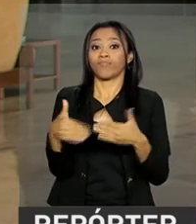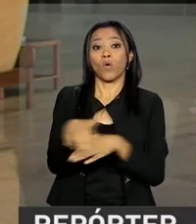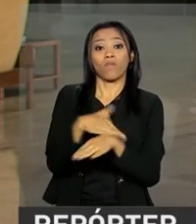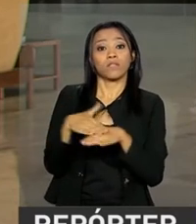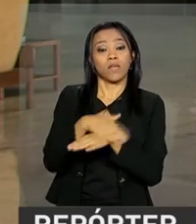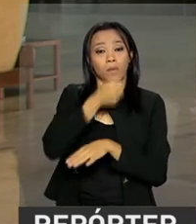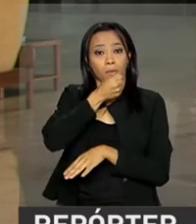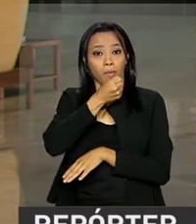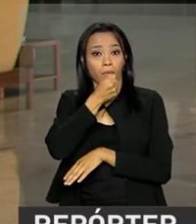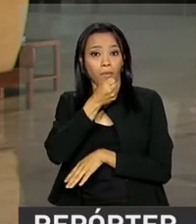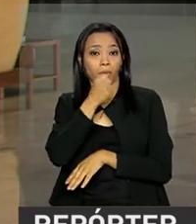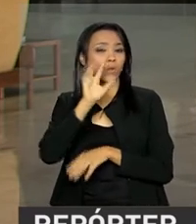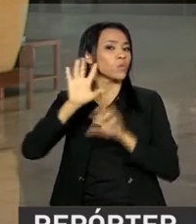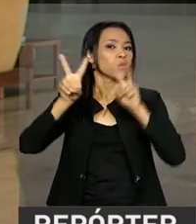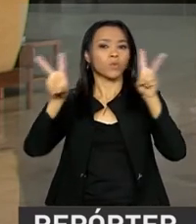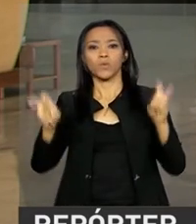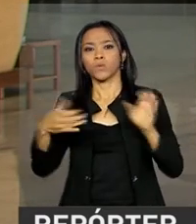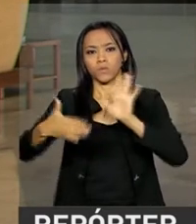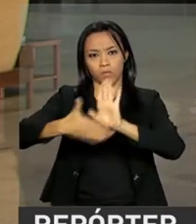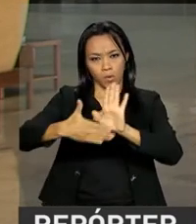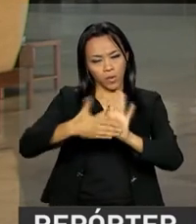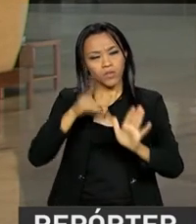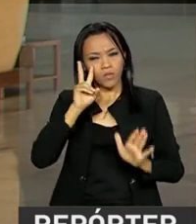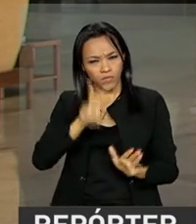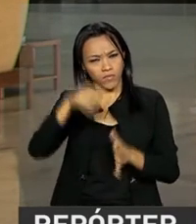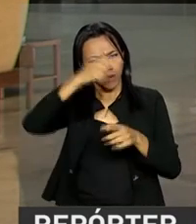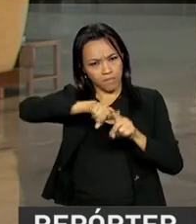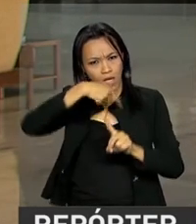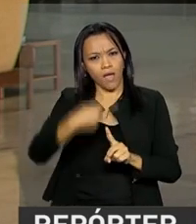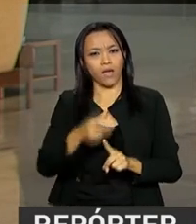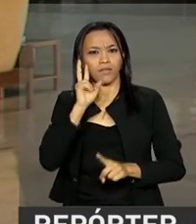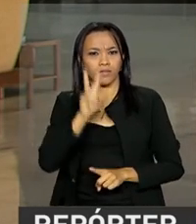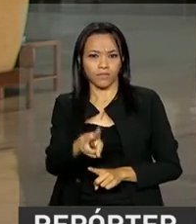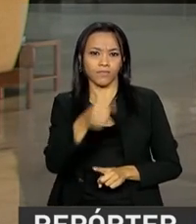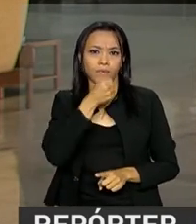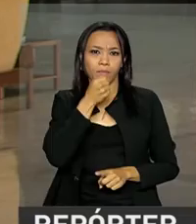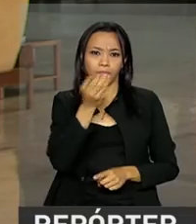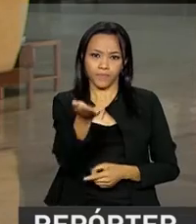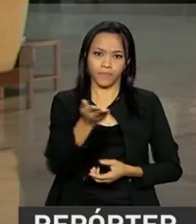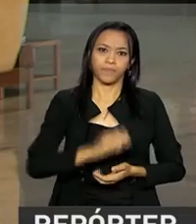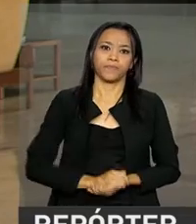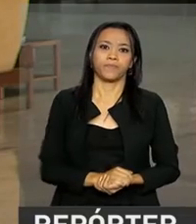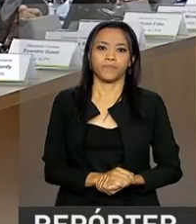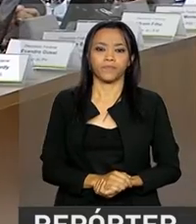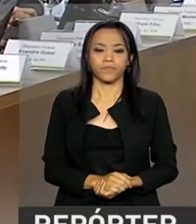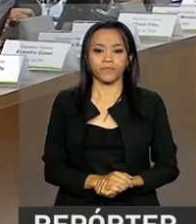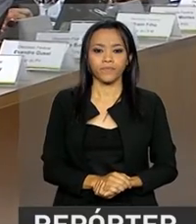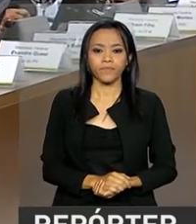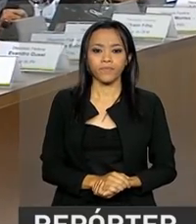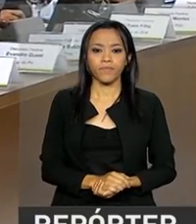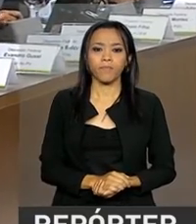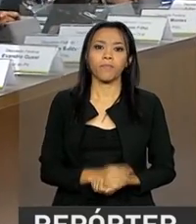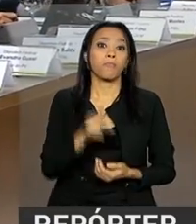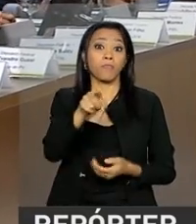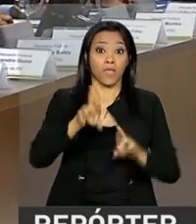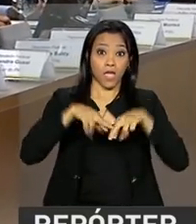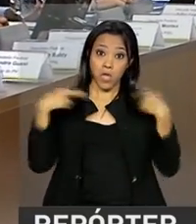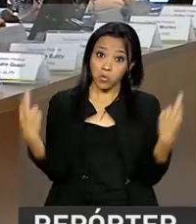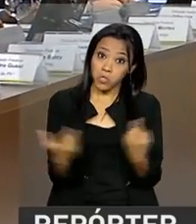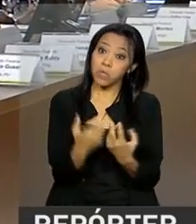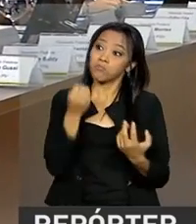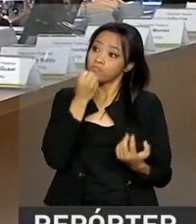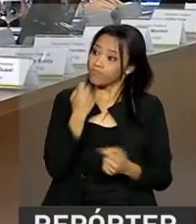jornalistas sobre a proposta vamos saber mais na reportagem de paulo la sálvia uma reunião positiva